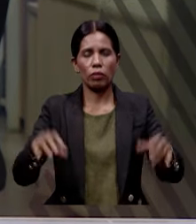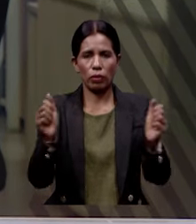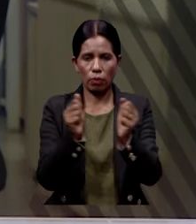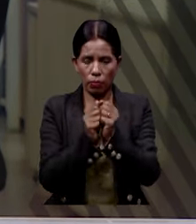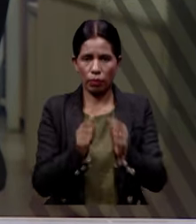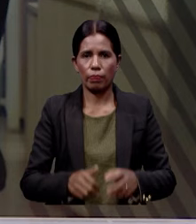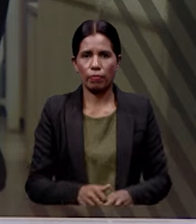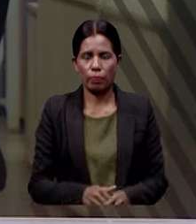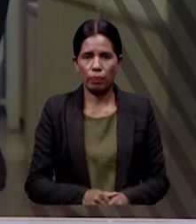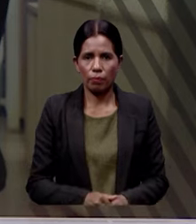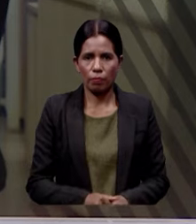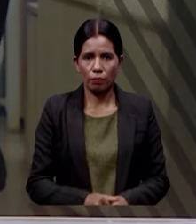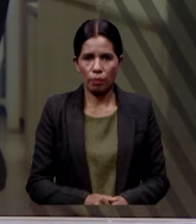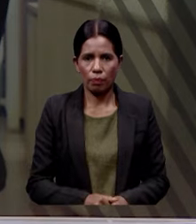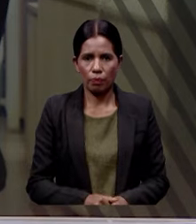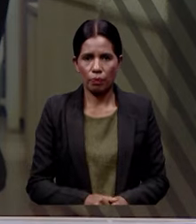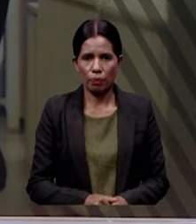bilateral.